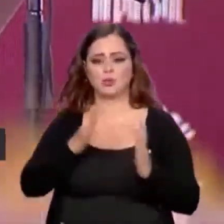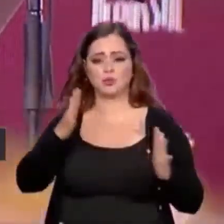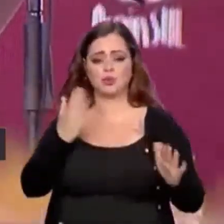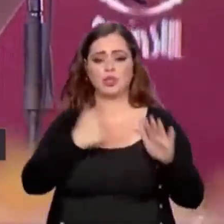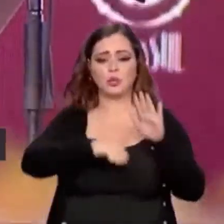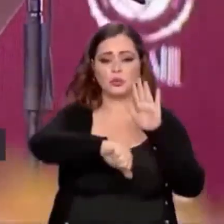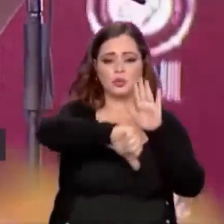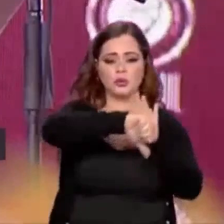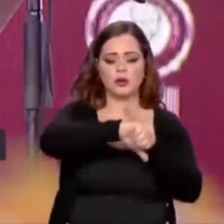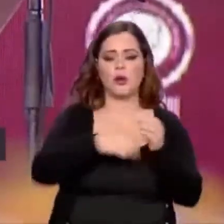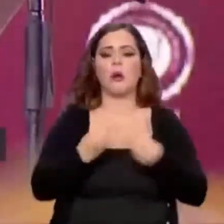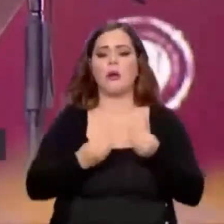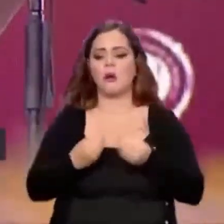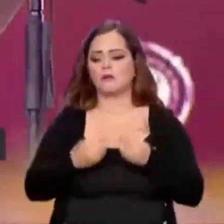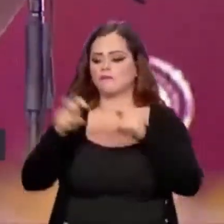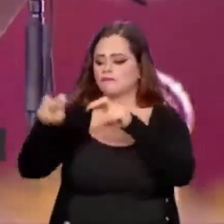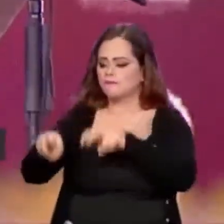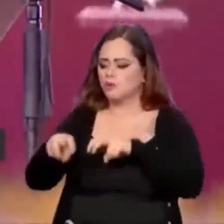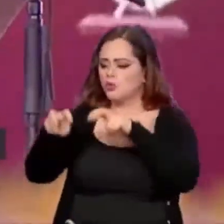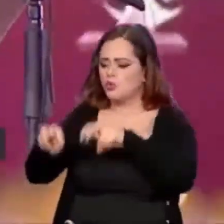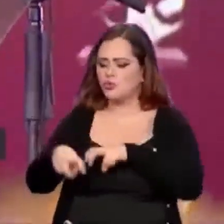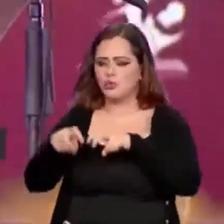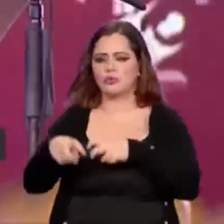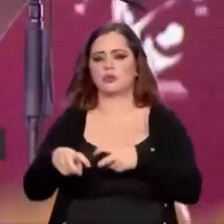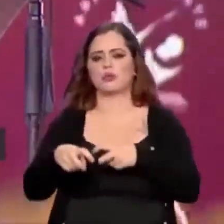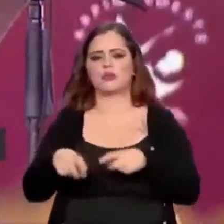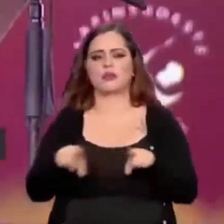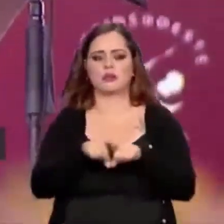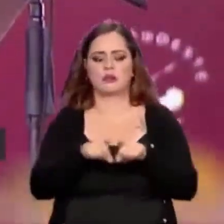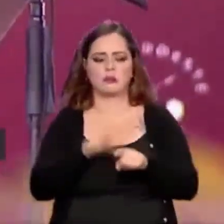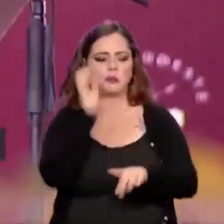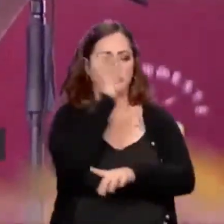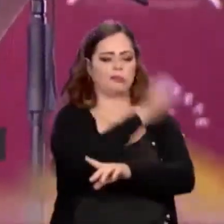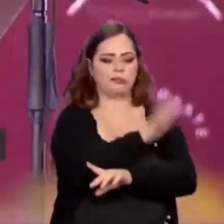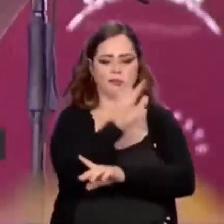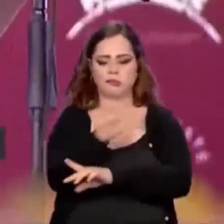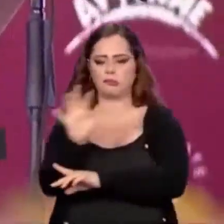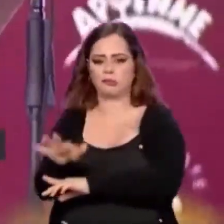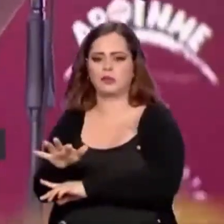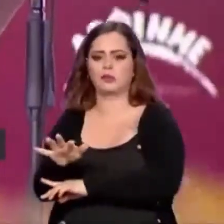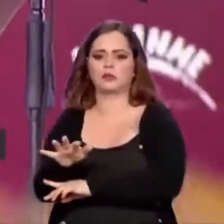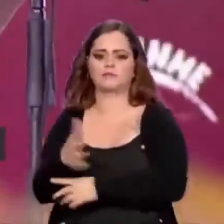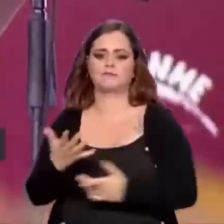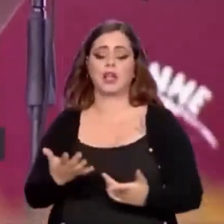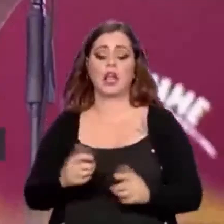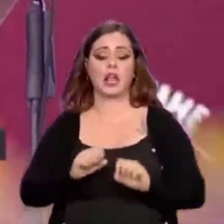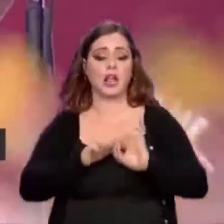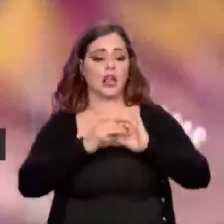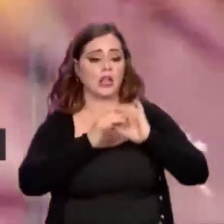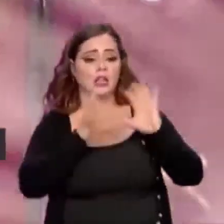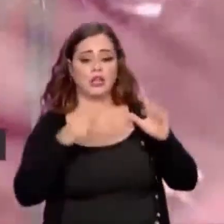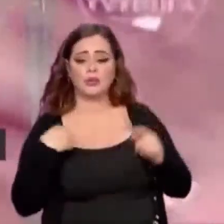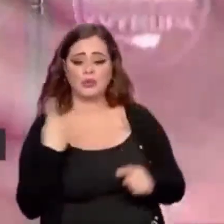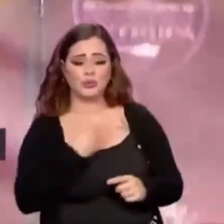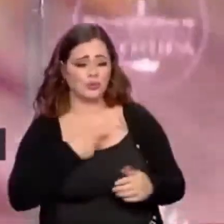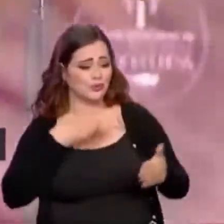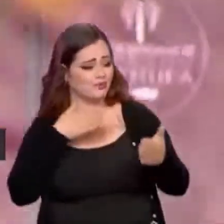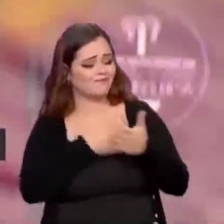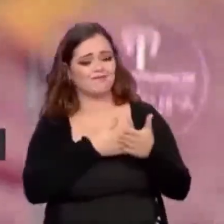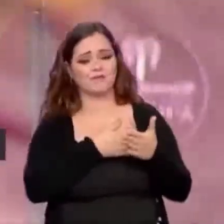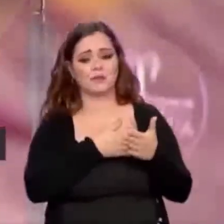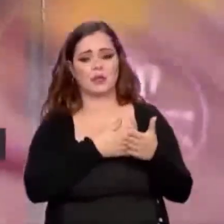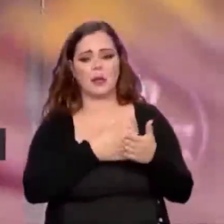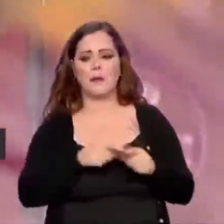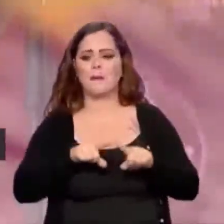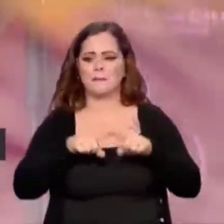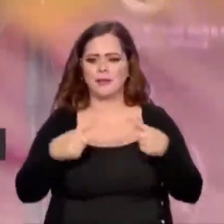crimes como o garimpo e o desmatamento das terras indígenas. É claro que isso tudo nos afeta. mas